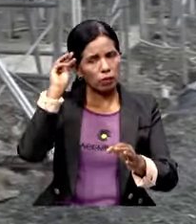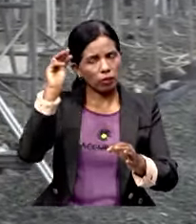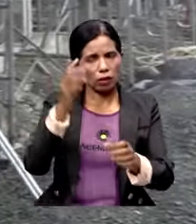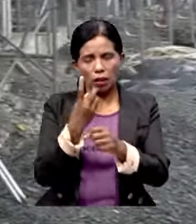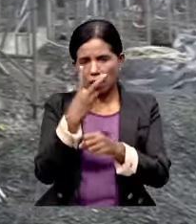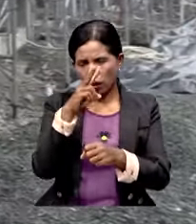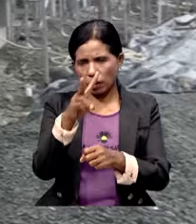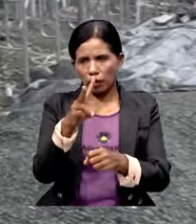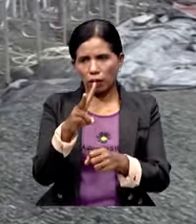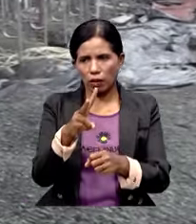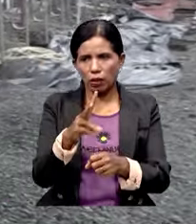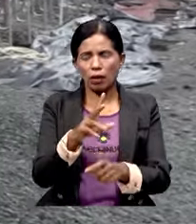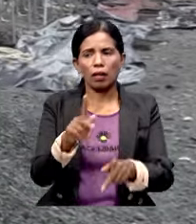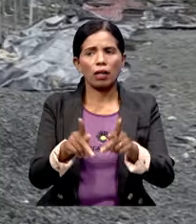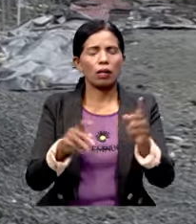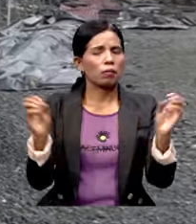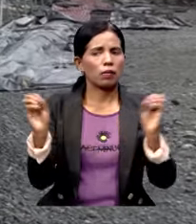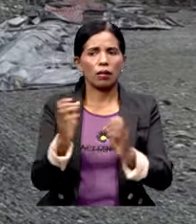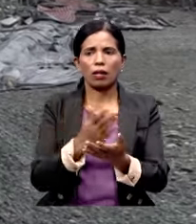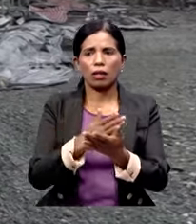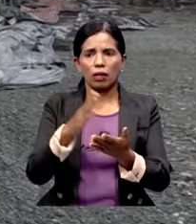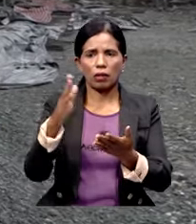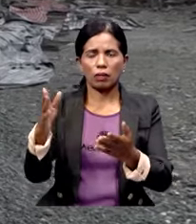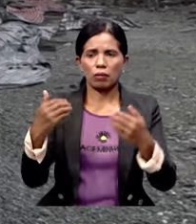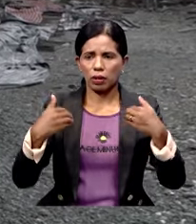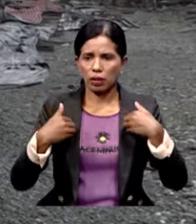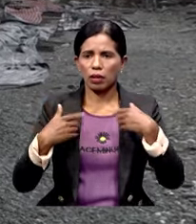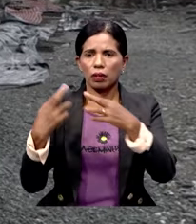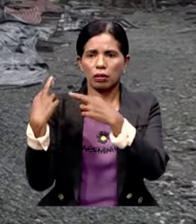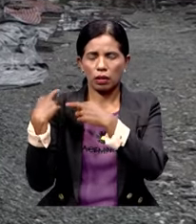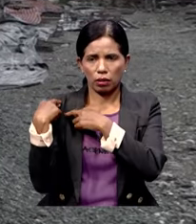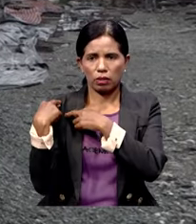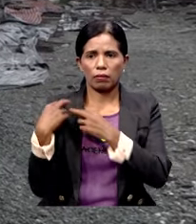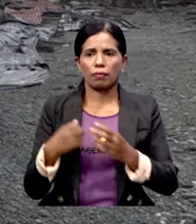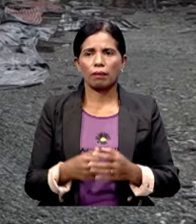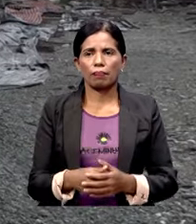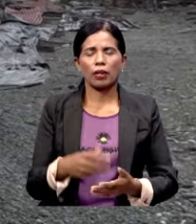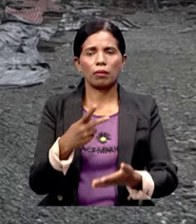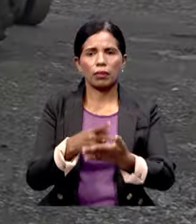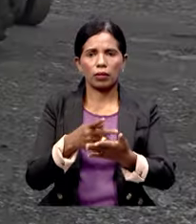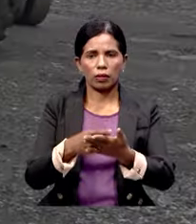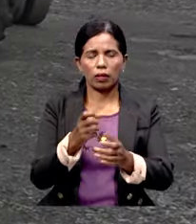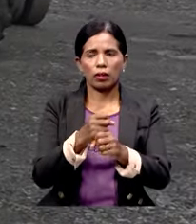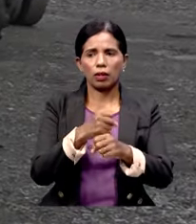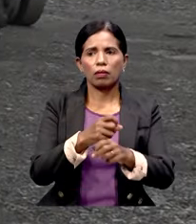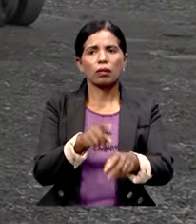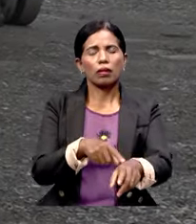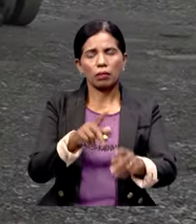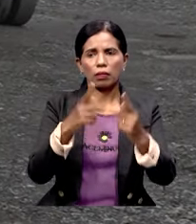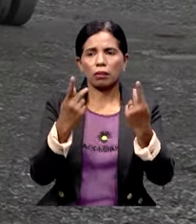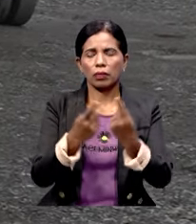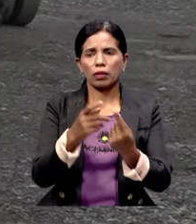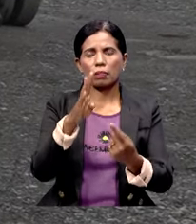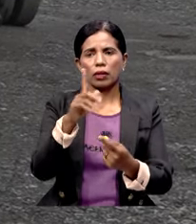haré cata contrator, lá rola, ninha responsabilidade ou sério. Projeto construção, né, atraso, tamba companhia BTG